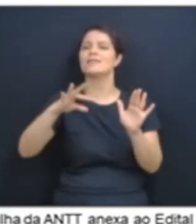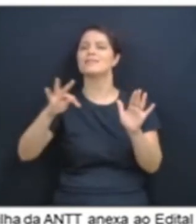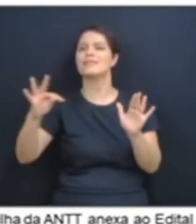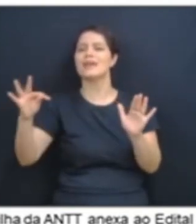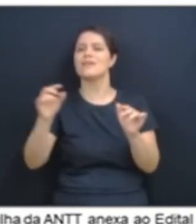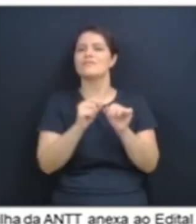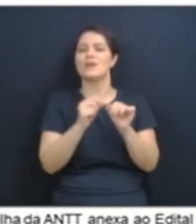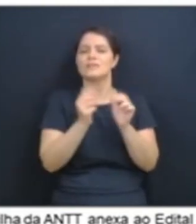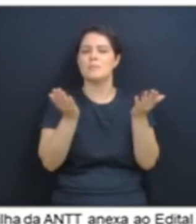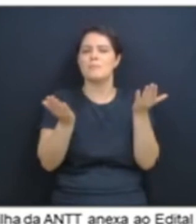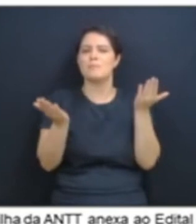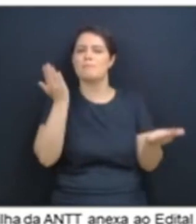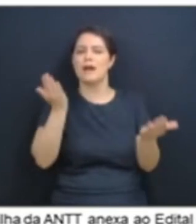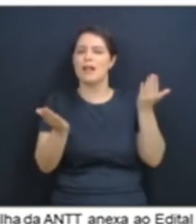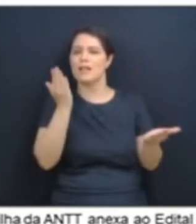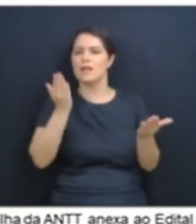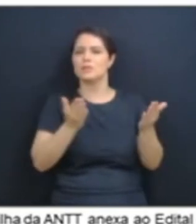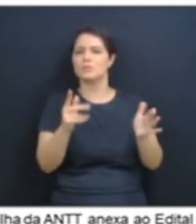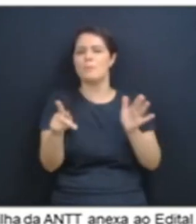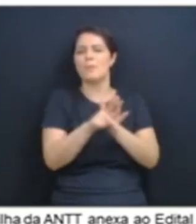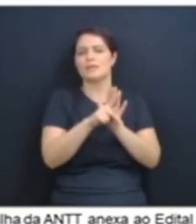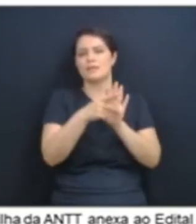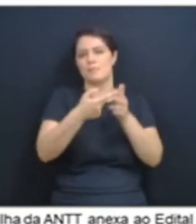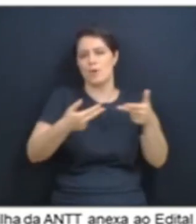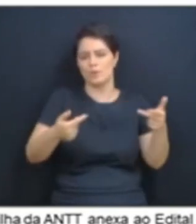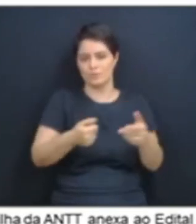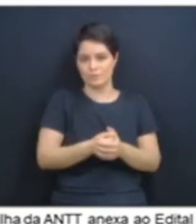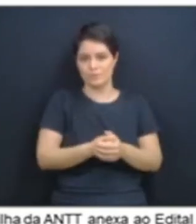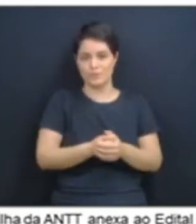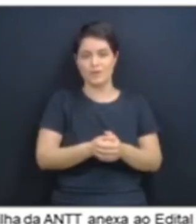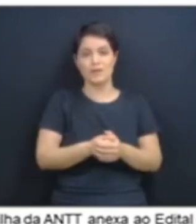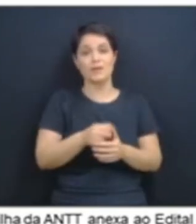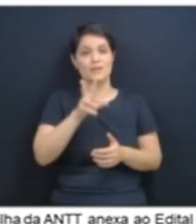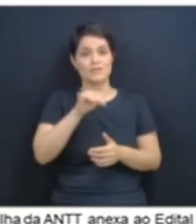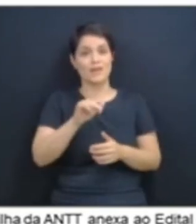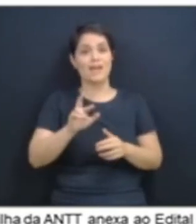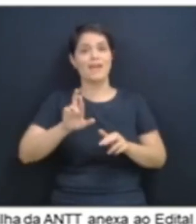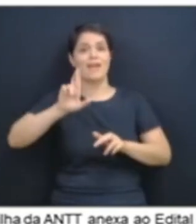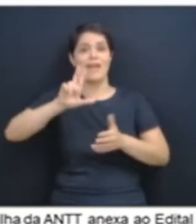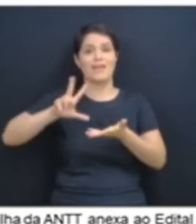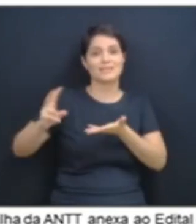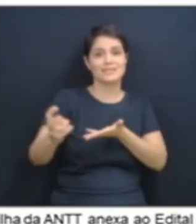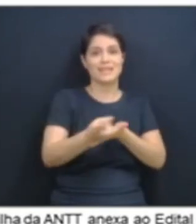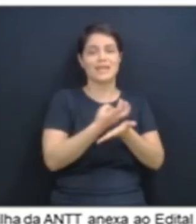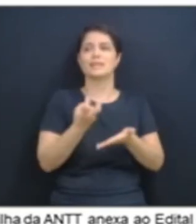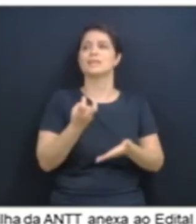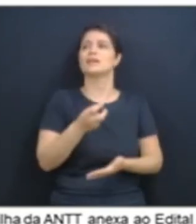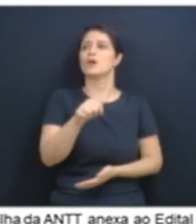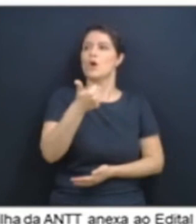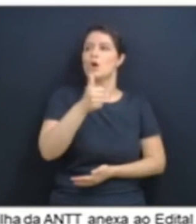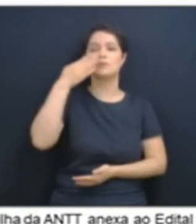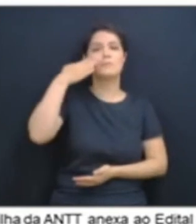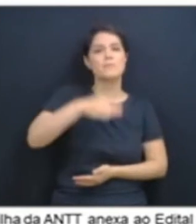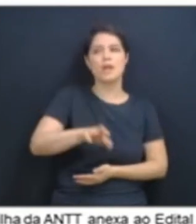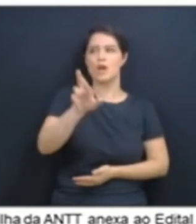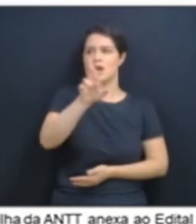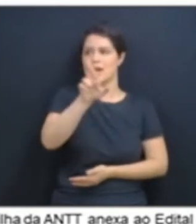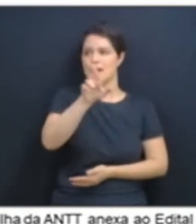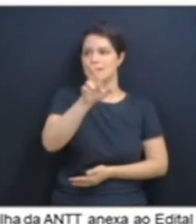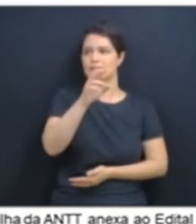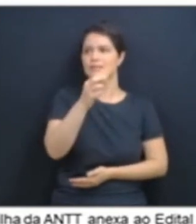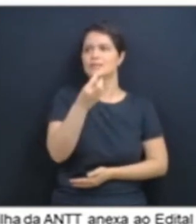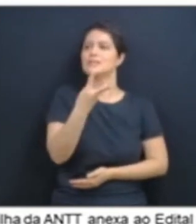Prevê uma receita de 35 bilhões de reais, um gasto operacional de 5,16 bilhões e